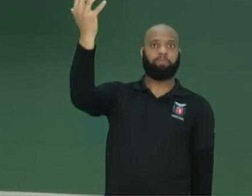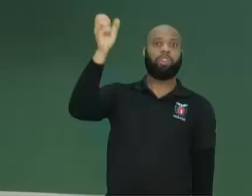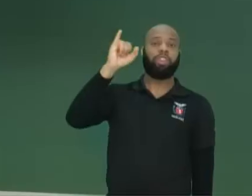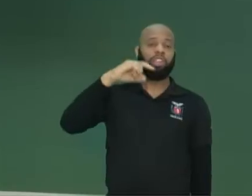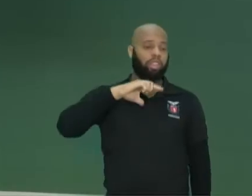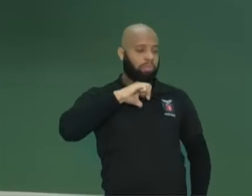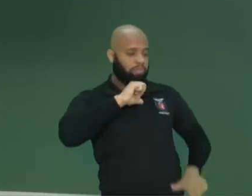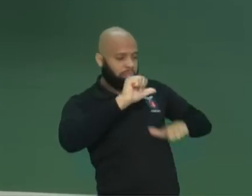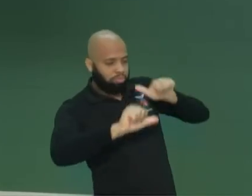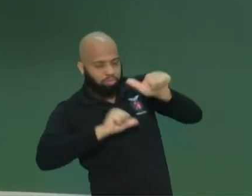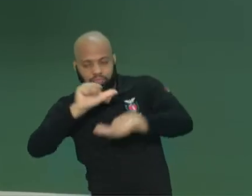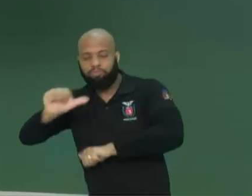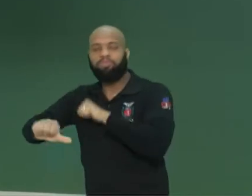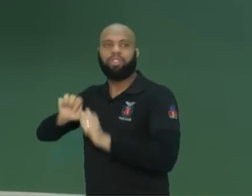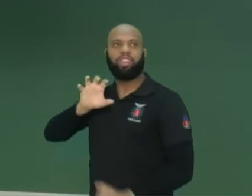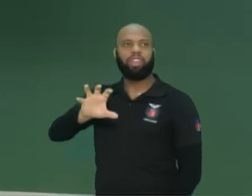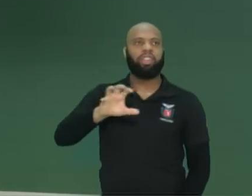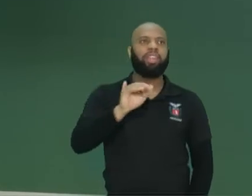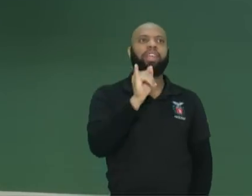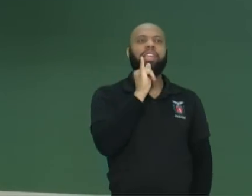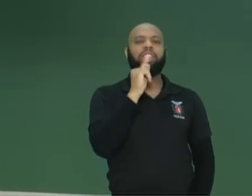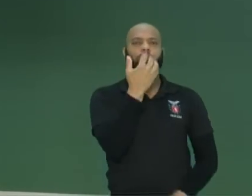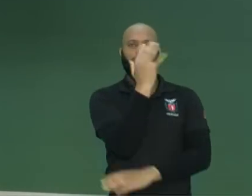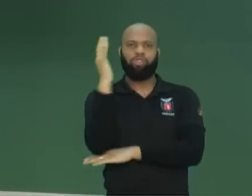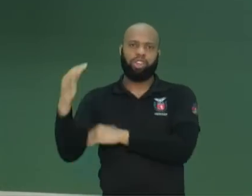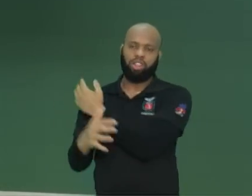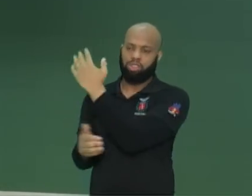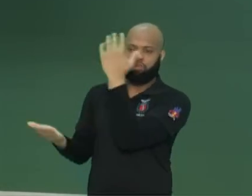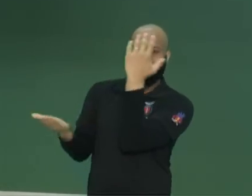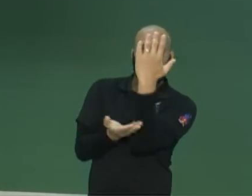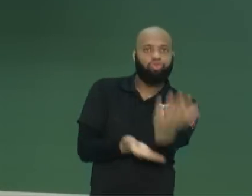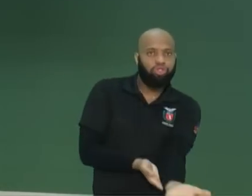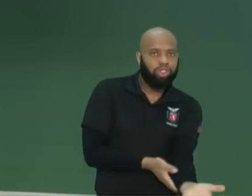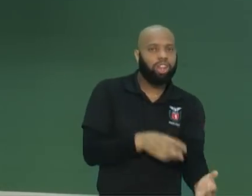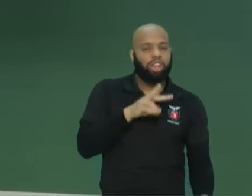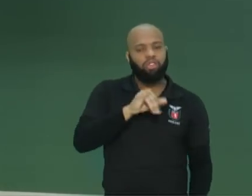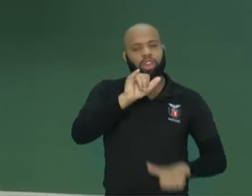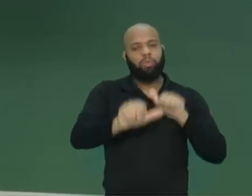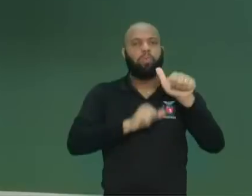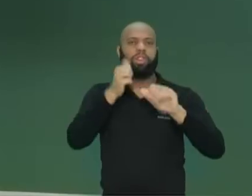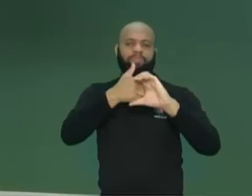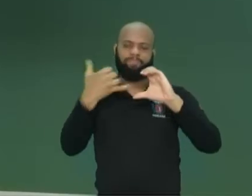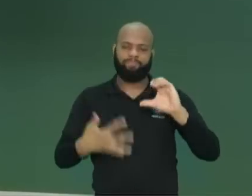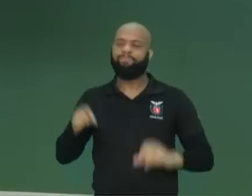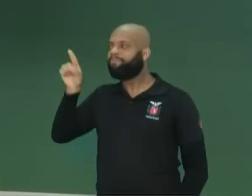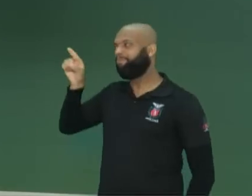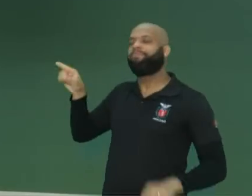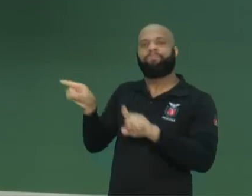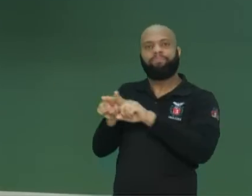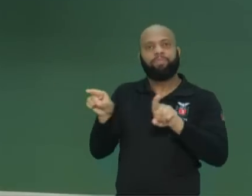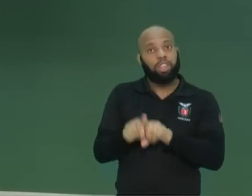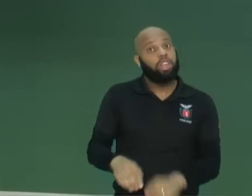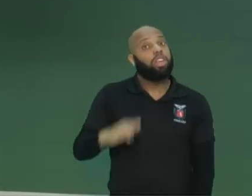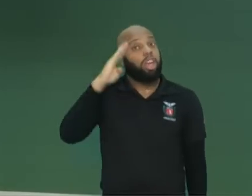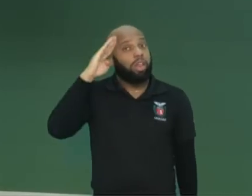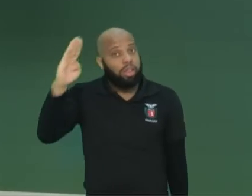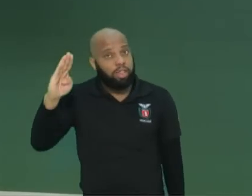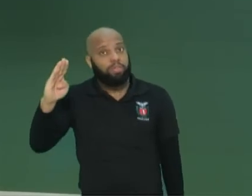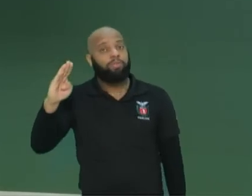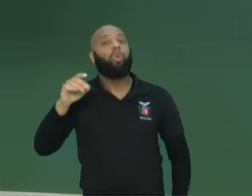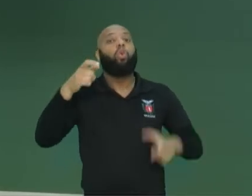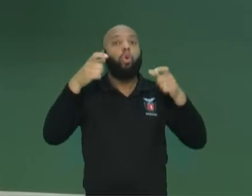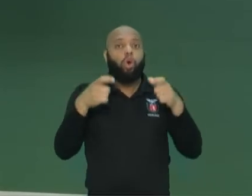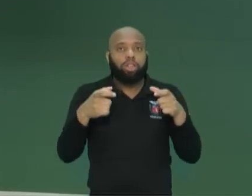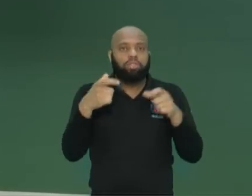isso daqui, se eu retiro, por exemplo, a vegetação, eu vou alterar essas características aqui, principalmente na região da